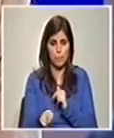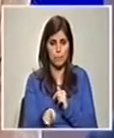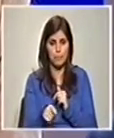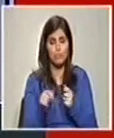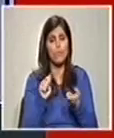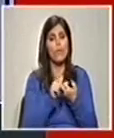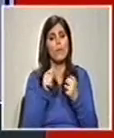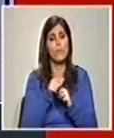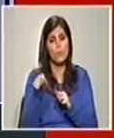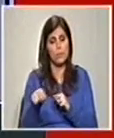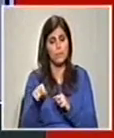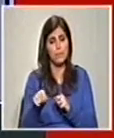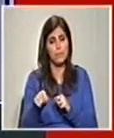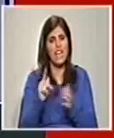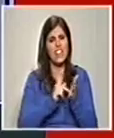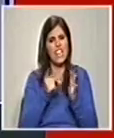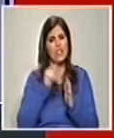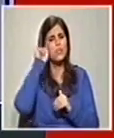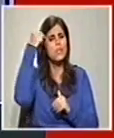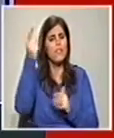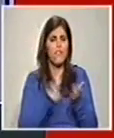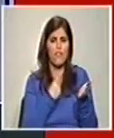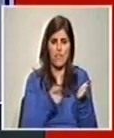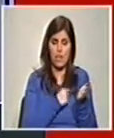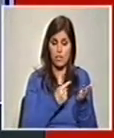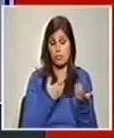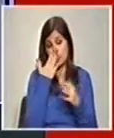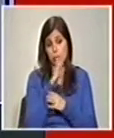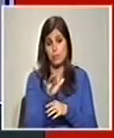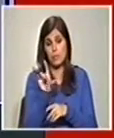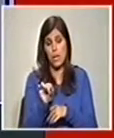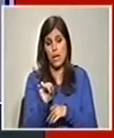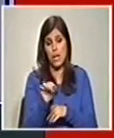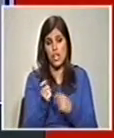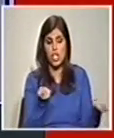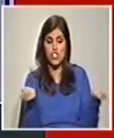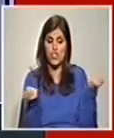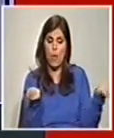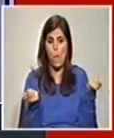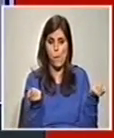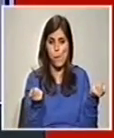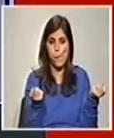precisamente a falta de técnicos, pessoal especializado em várias áreas, nomeadamente também na própria gestão